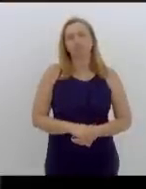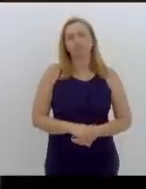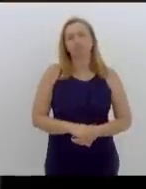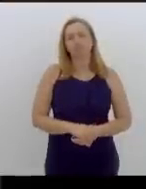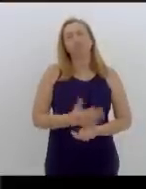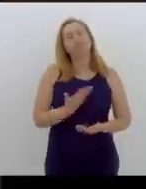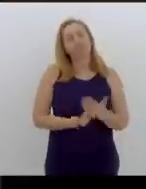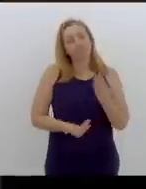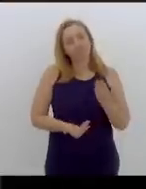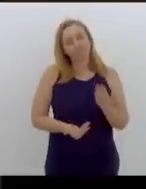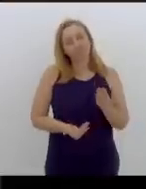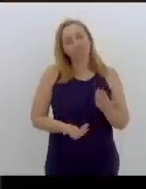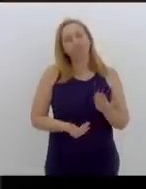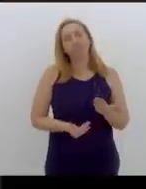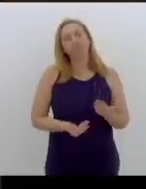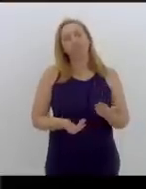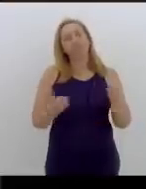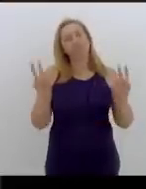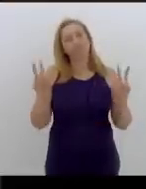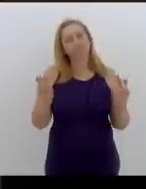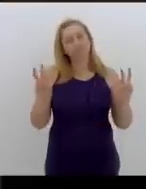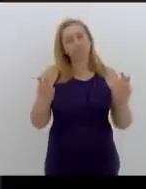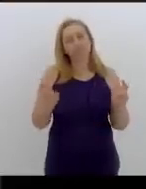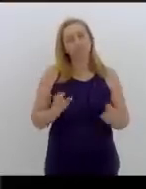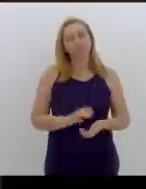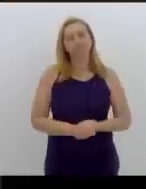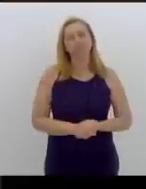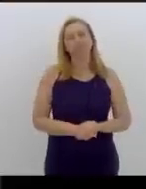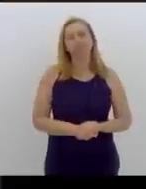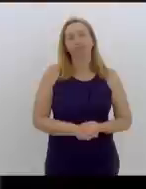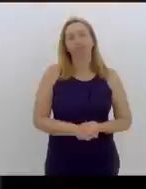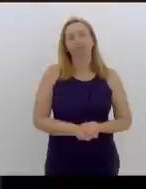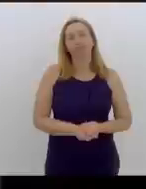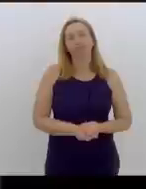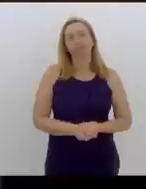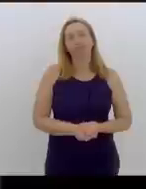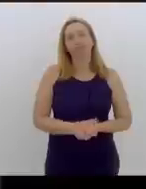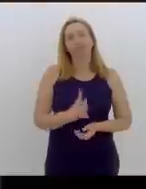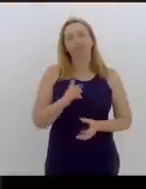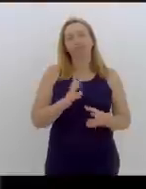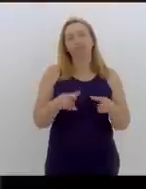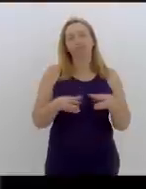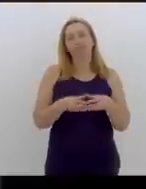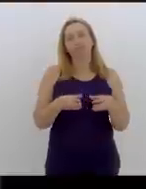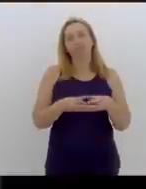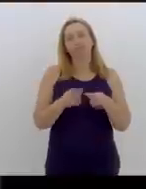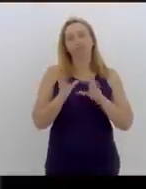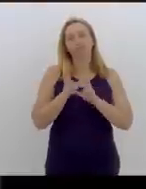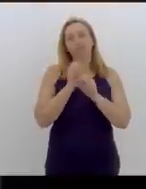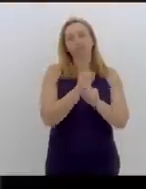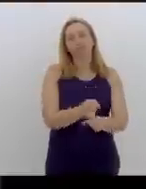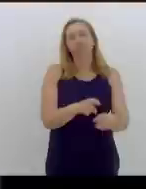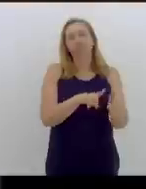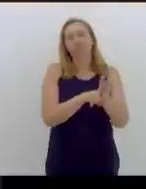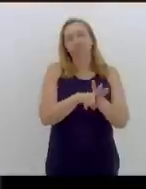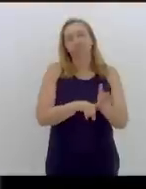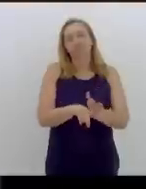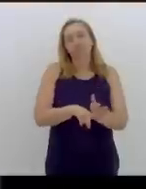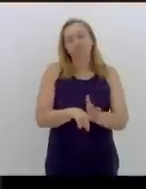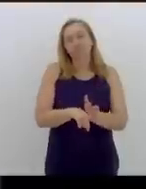eminente de perder essa é a questão não tô aqui para passar pano existe uma comissão de revisão de